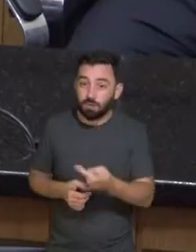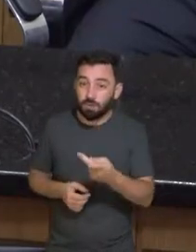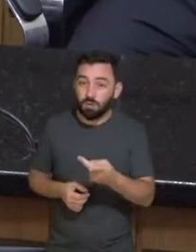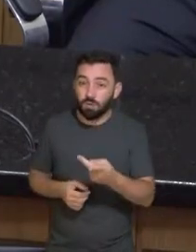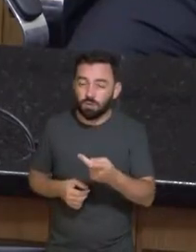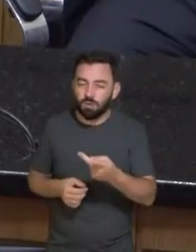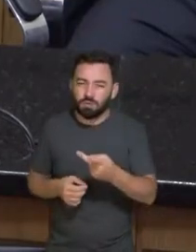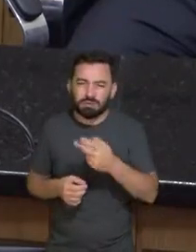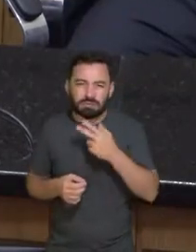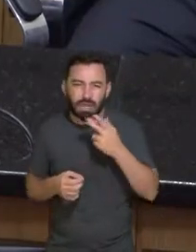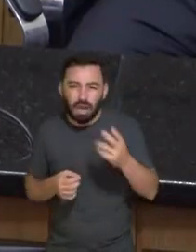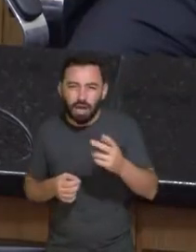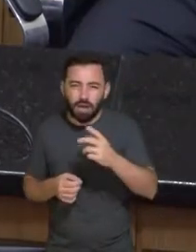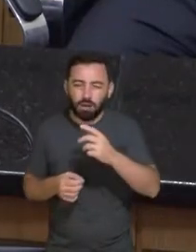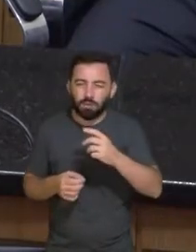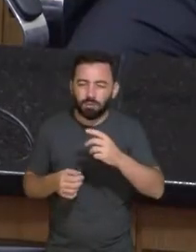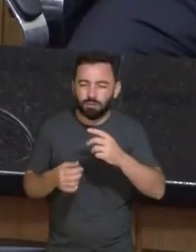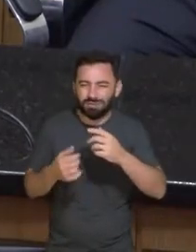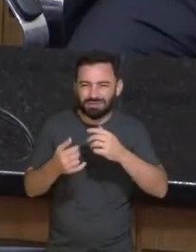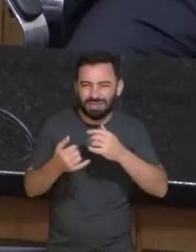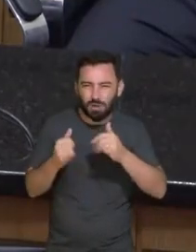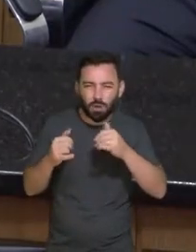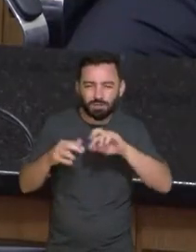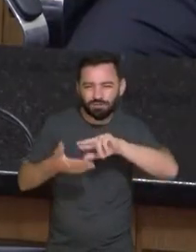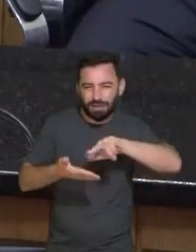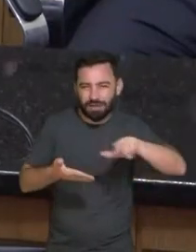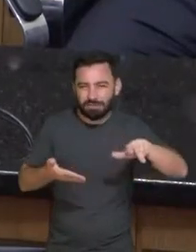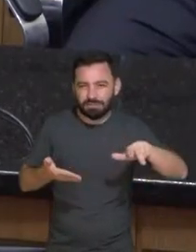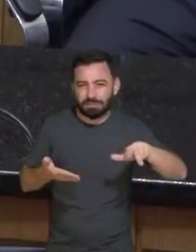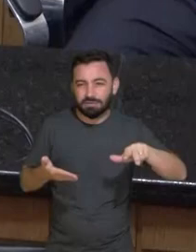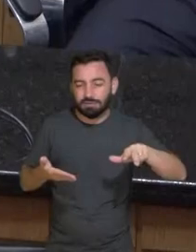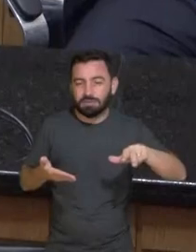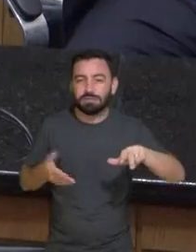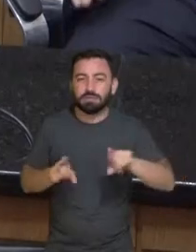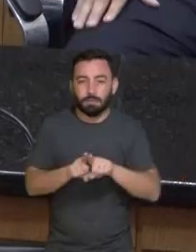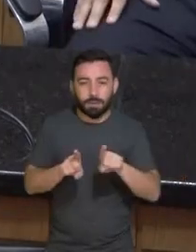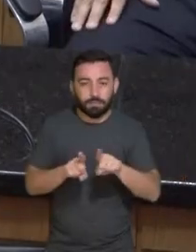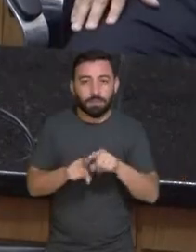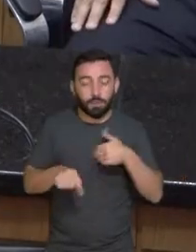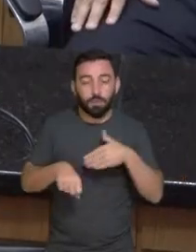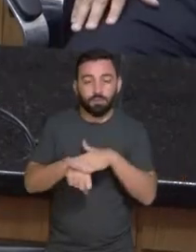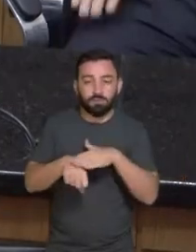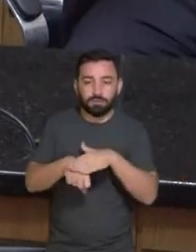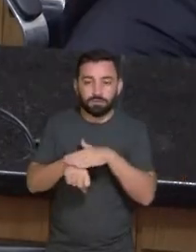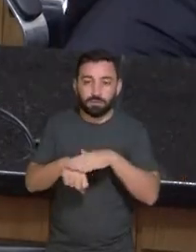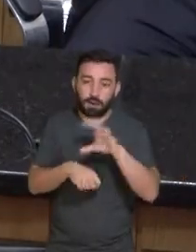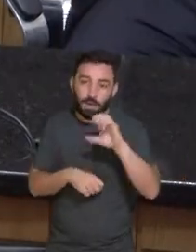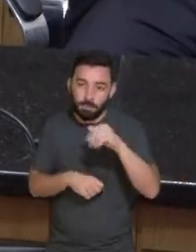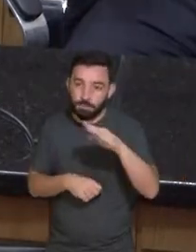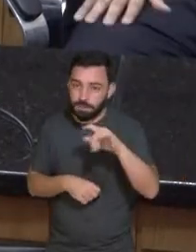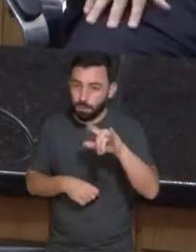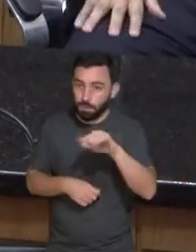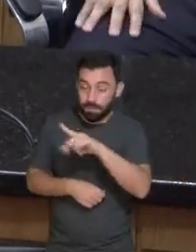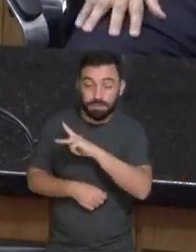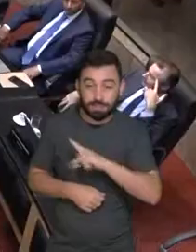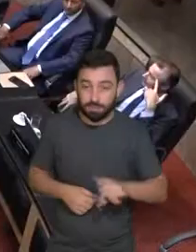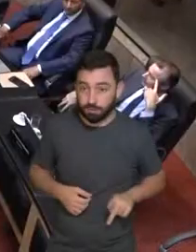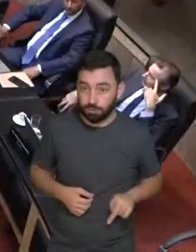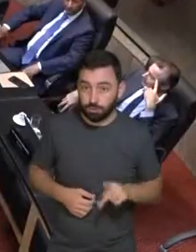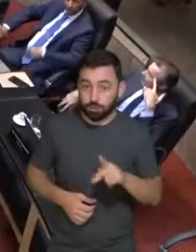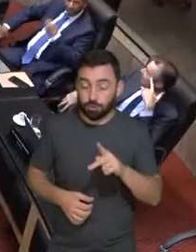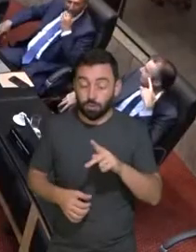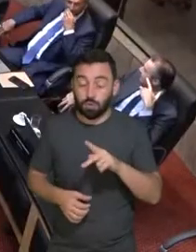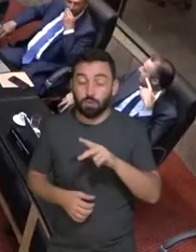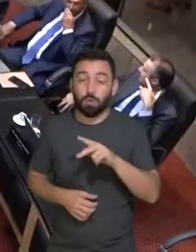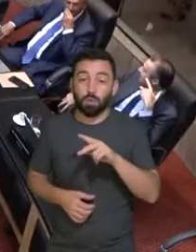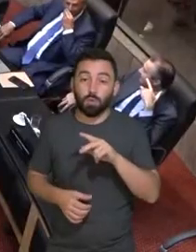cigarro eletrônico. Então, que a gente possa se reunir, conversamos também com o deputado Camilo, que é presidente da Comissão de Justiça, Então, que a gente que possa